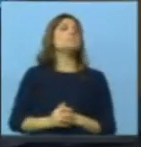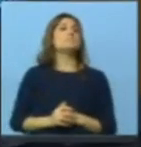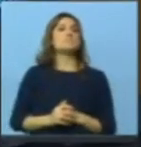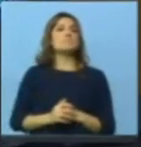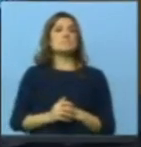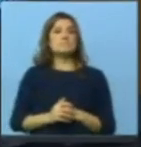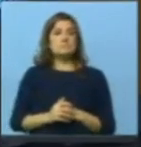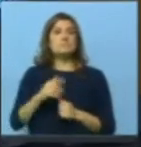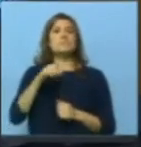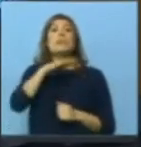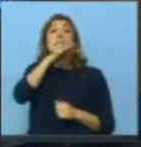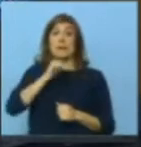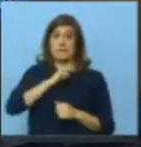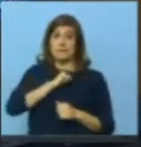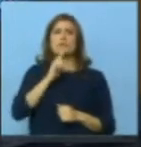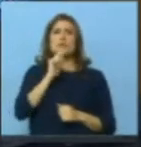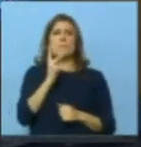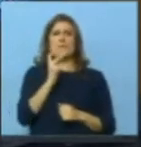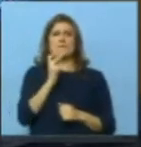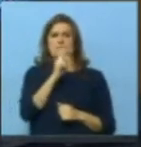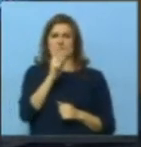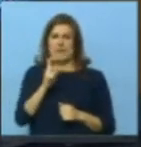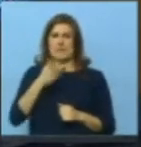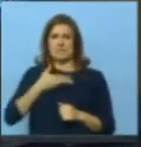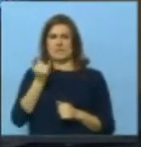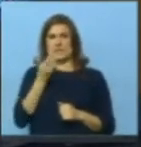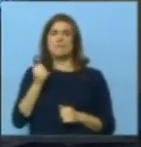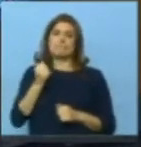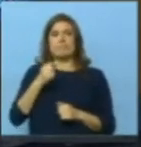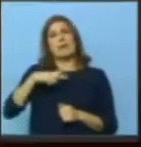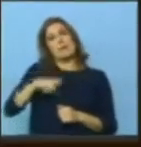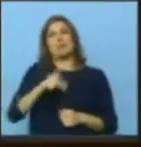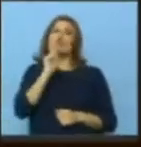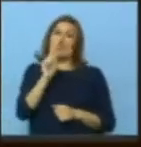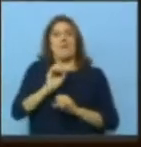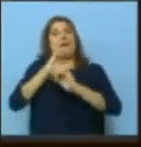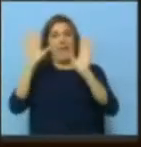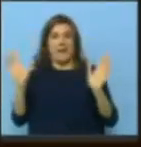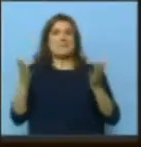Our family is named Vaz Dias, which is of course a Portuguese name.